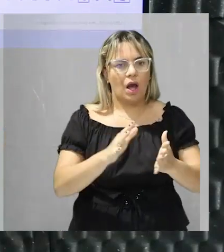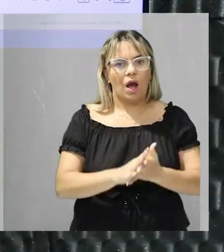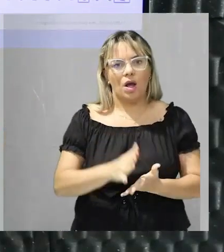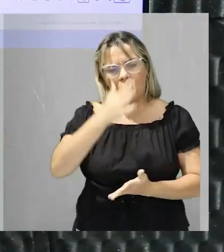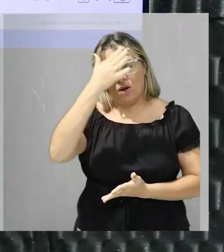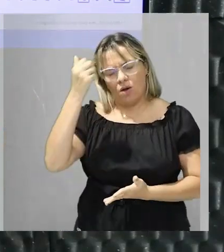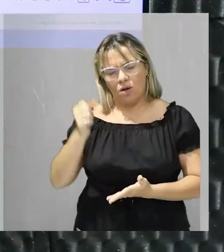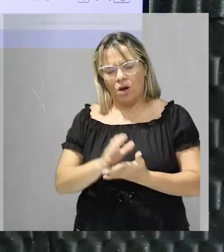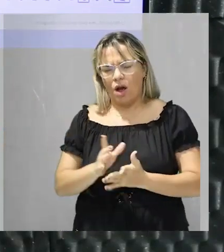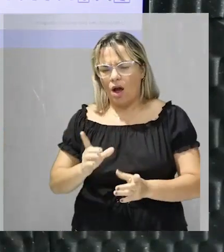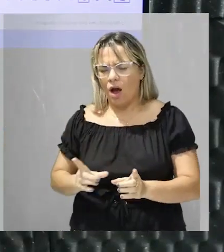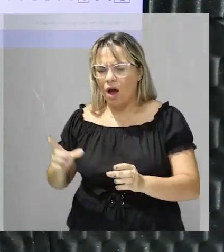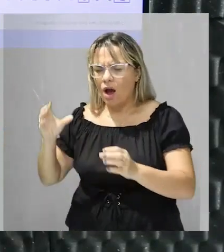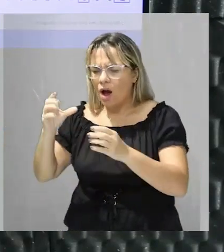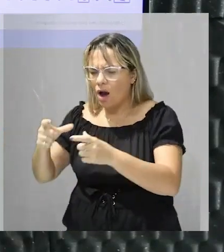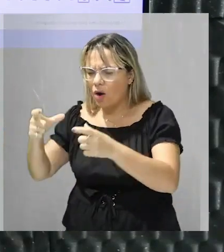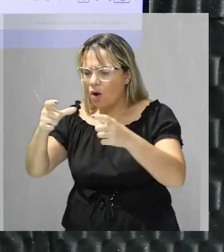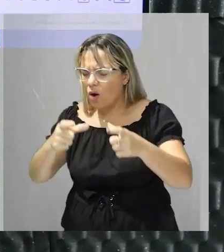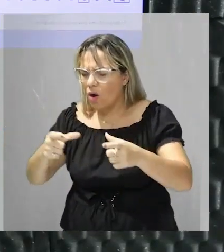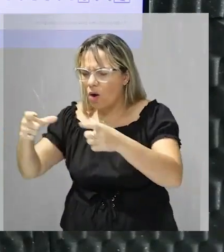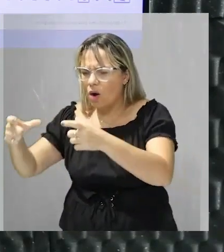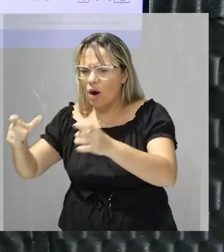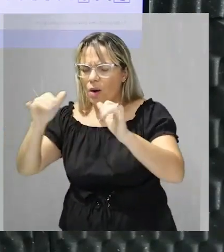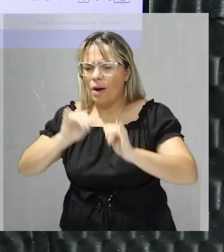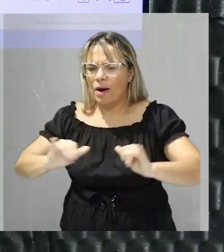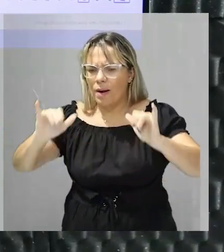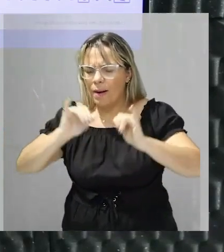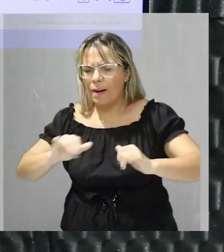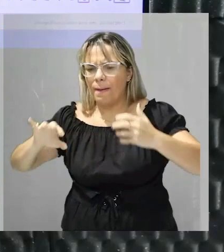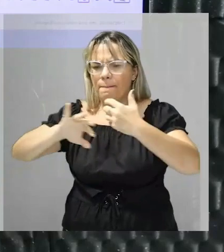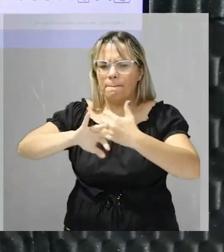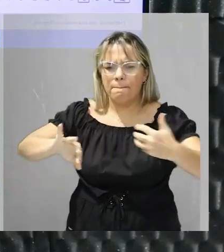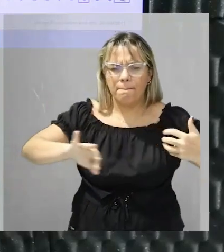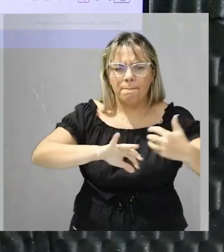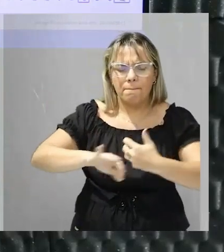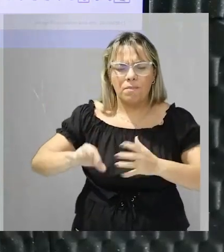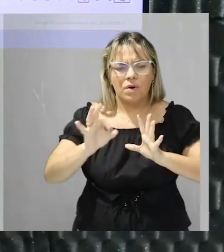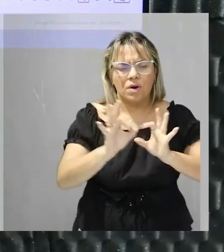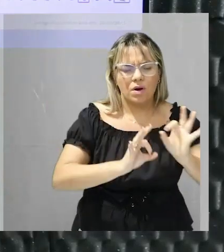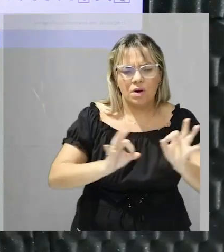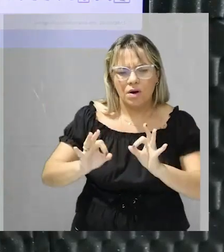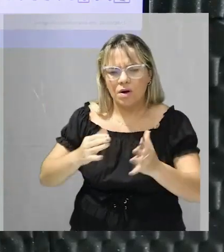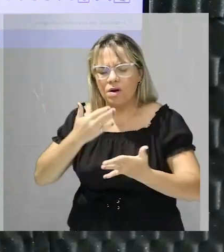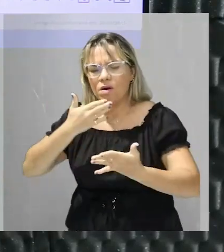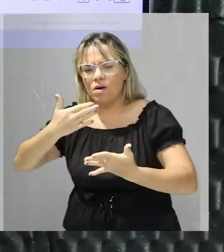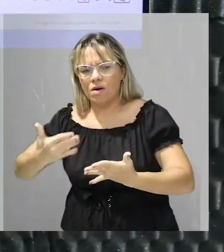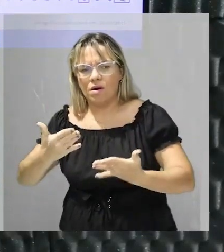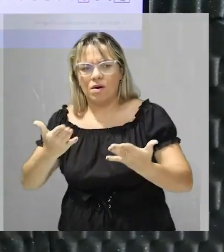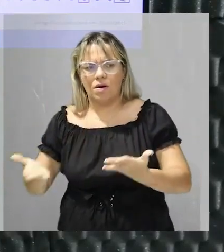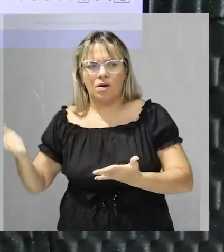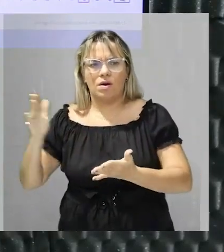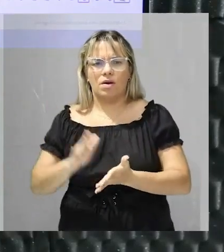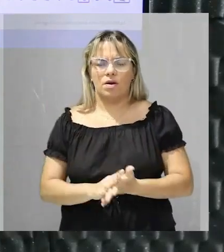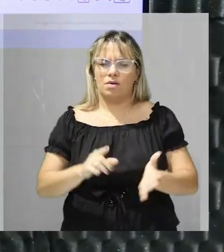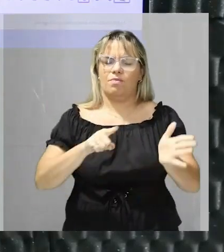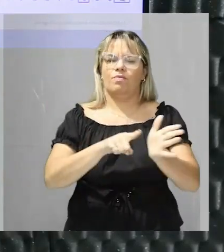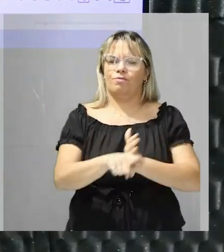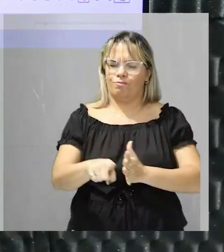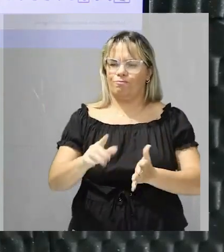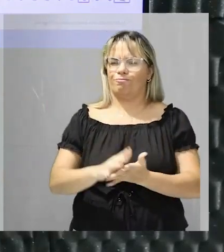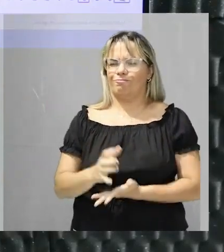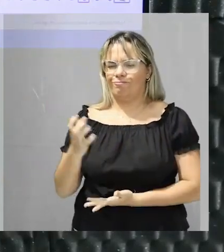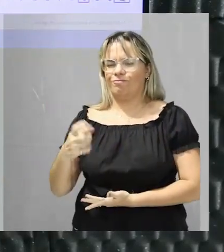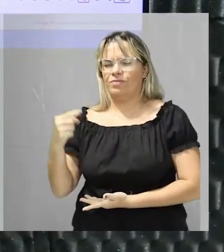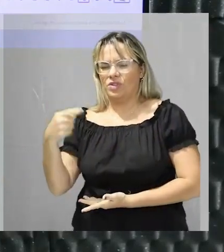no gráfico separar verificar exatamente o que está sendo solicitado e essa questão aqui gente fala sério eu tenho